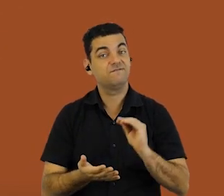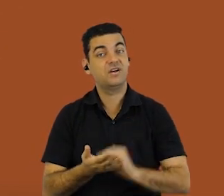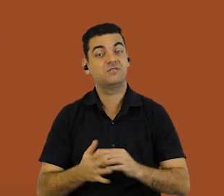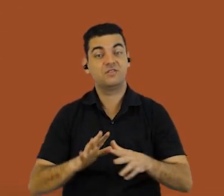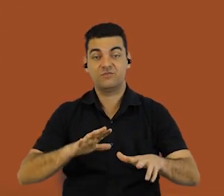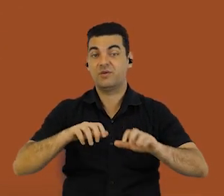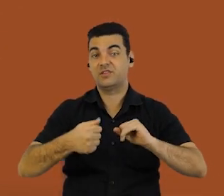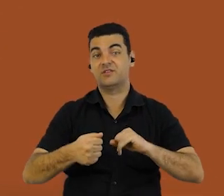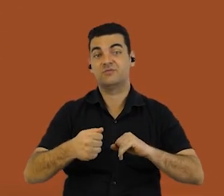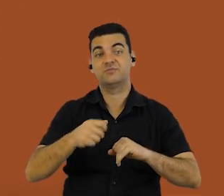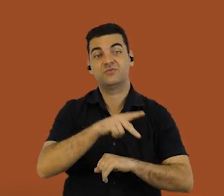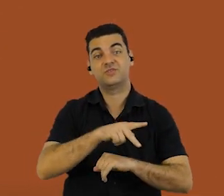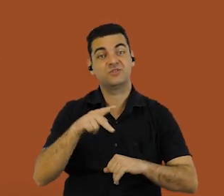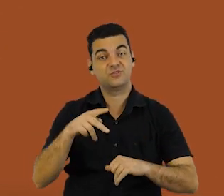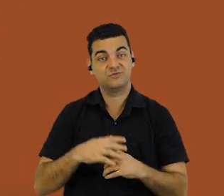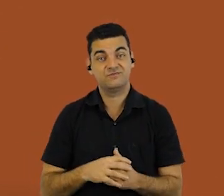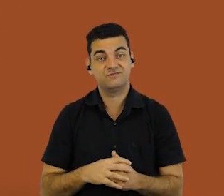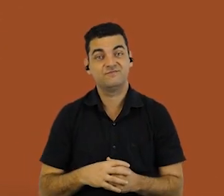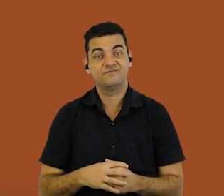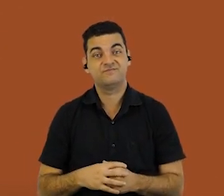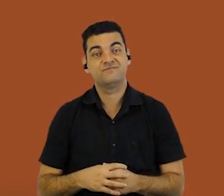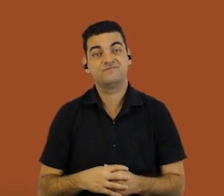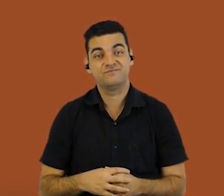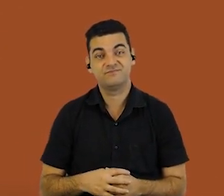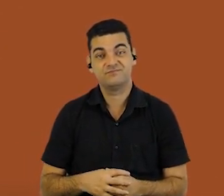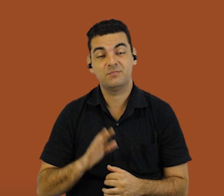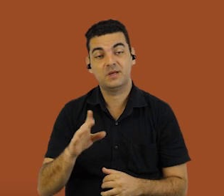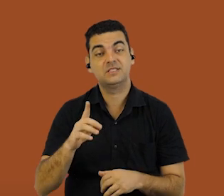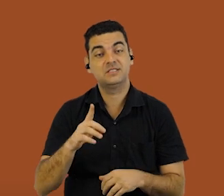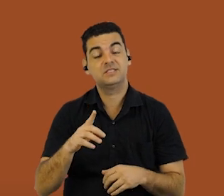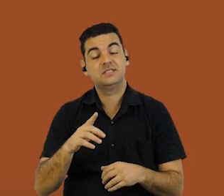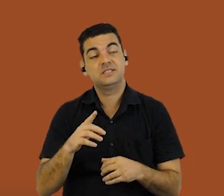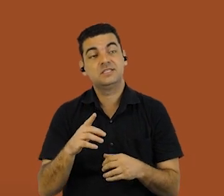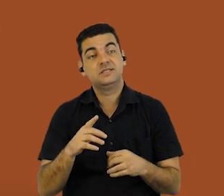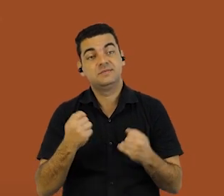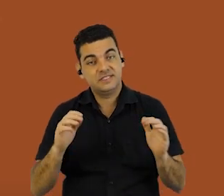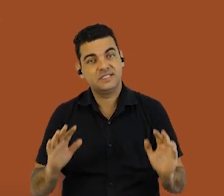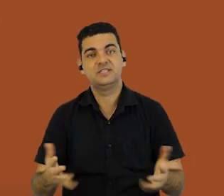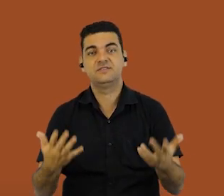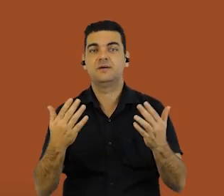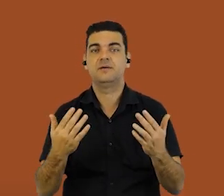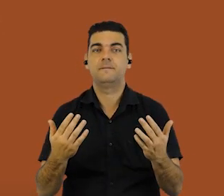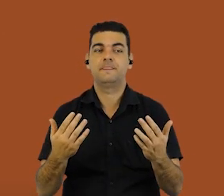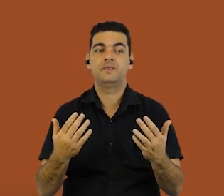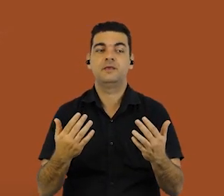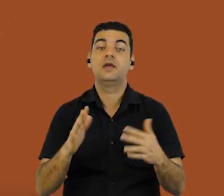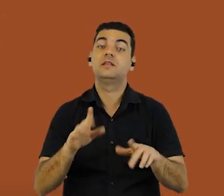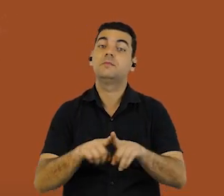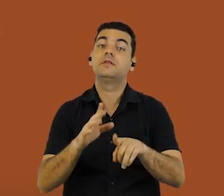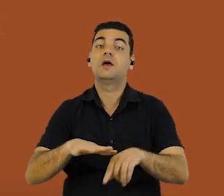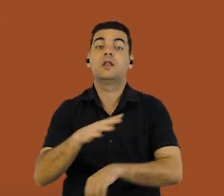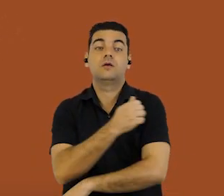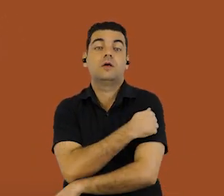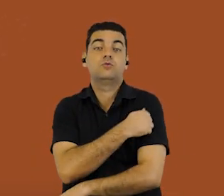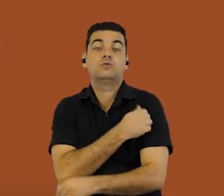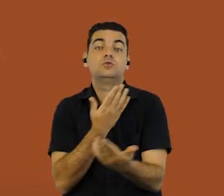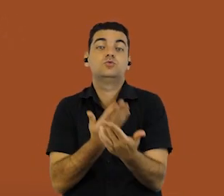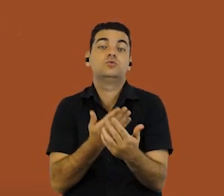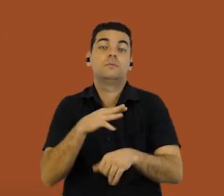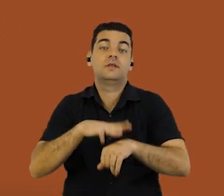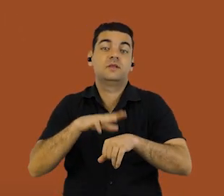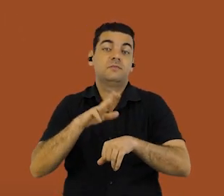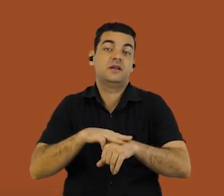formação, tem a formação continuada, mas a própria formação de um estudante de matemática que